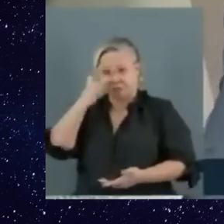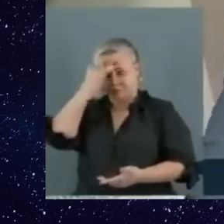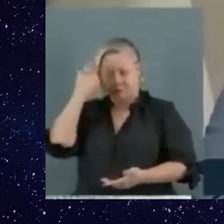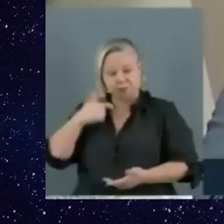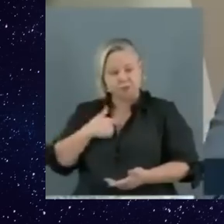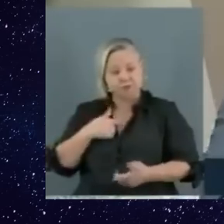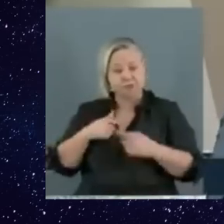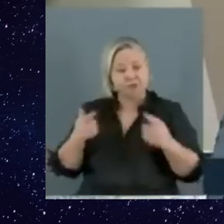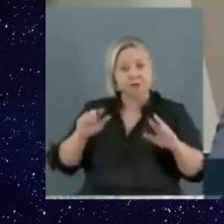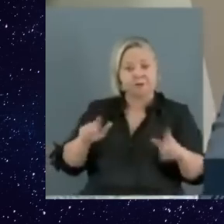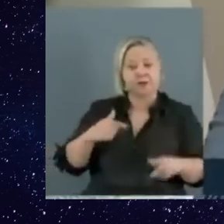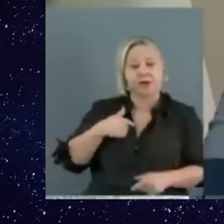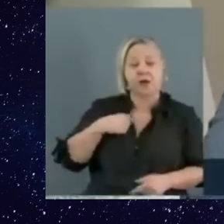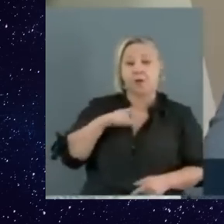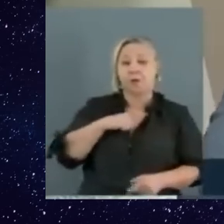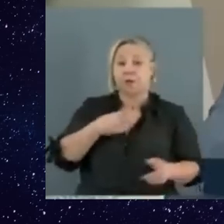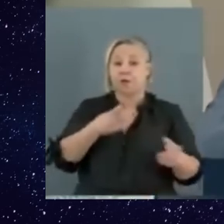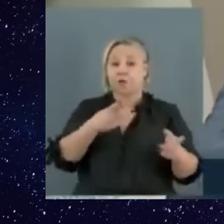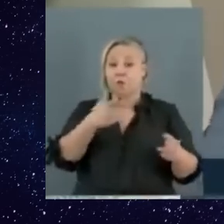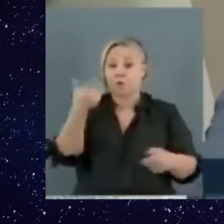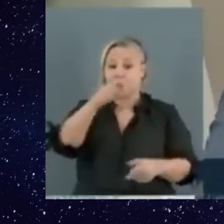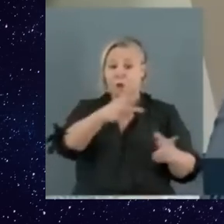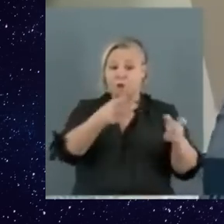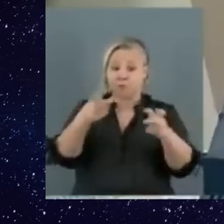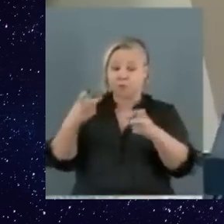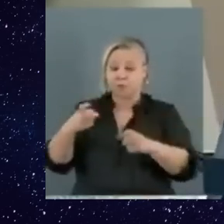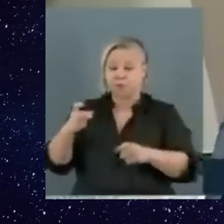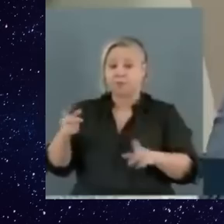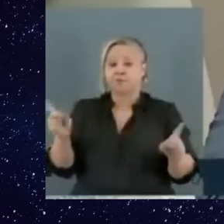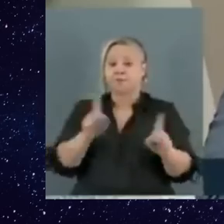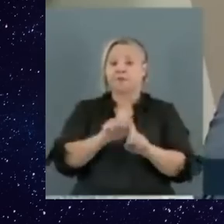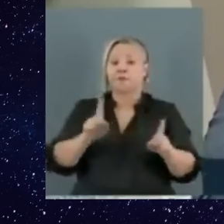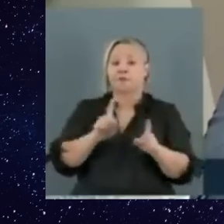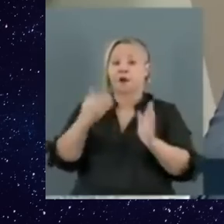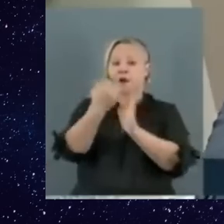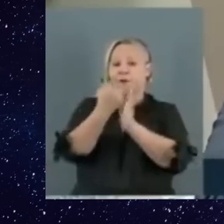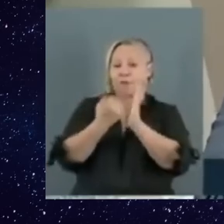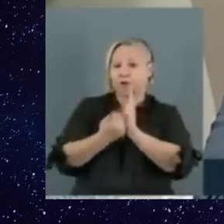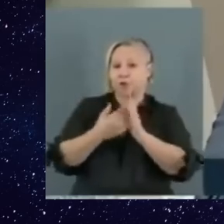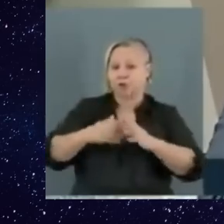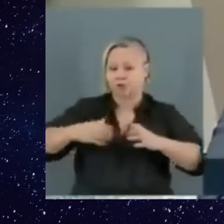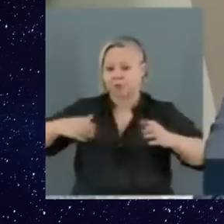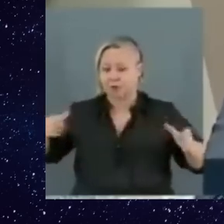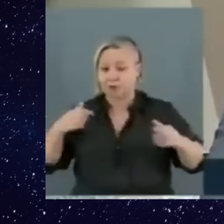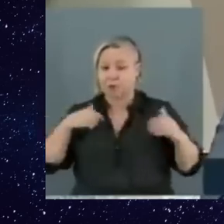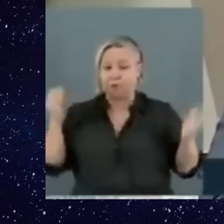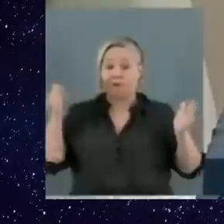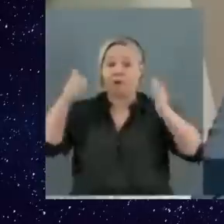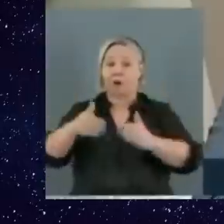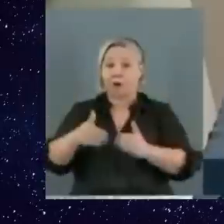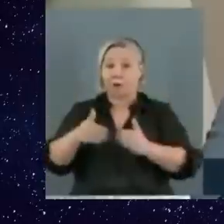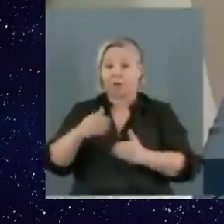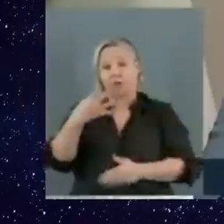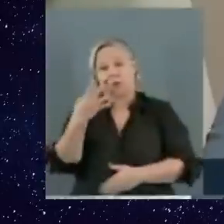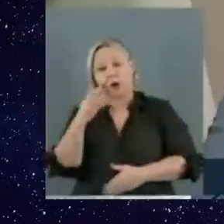priorizando outra visão, em vez de um conjunto de projetos muito amplo, focando em 4 ou 5 projetos que eu mencionei aqui, Código